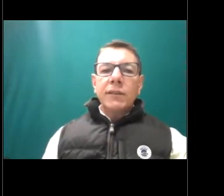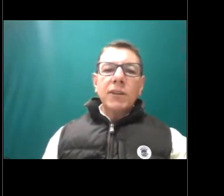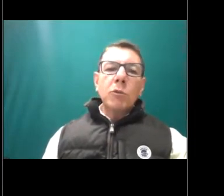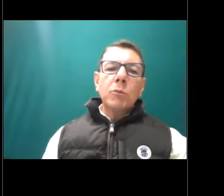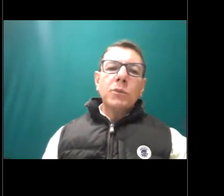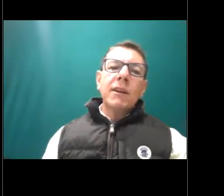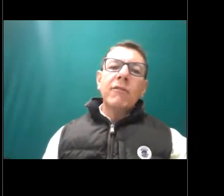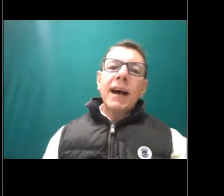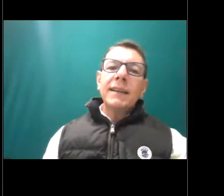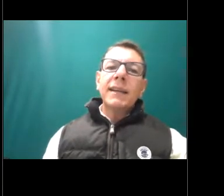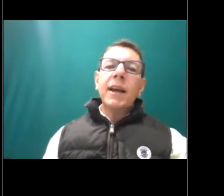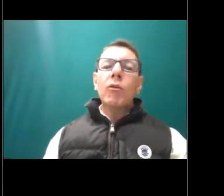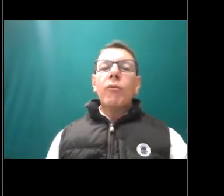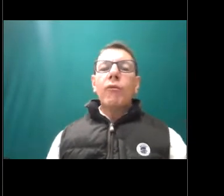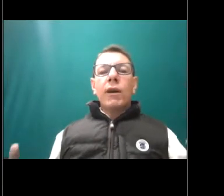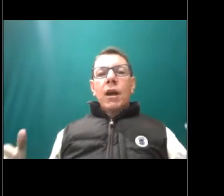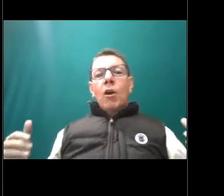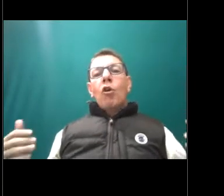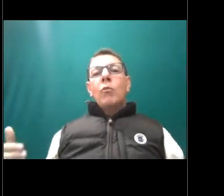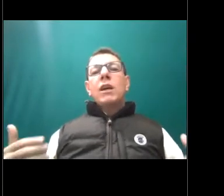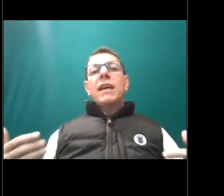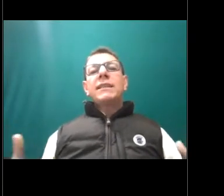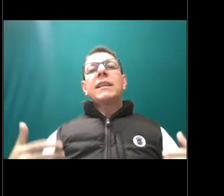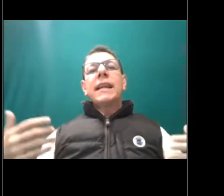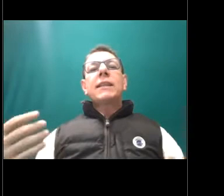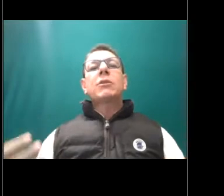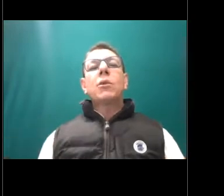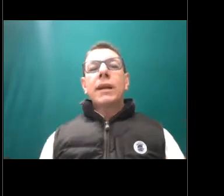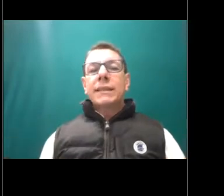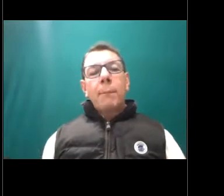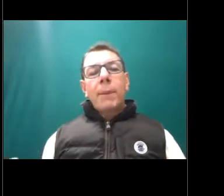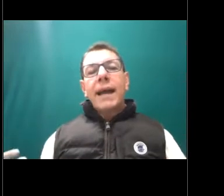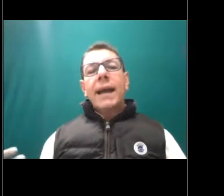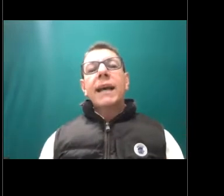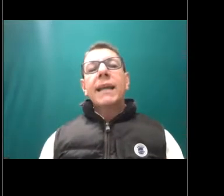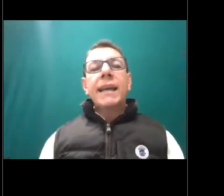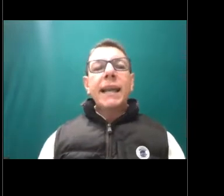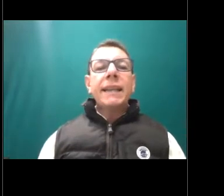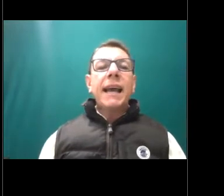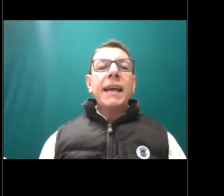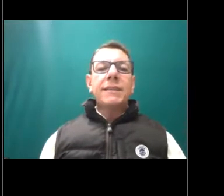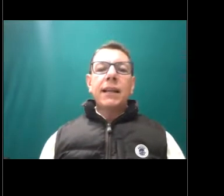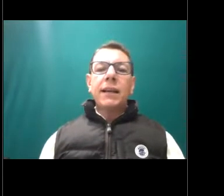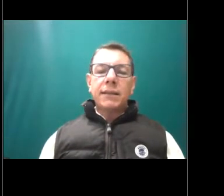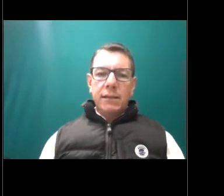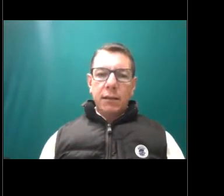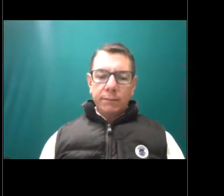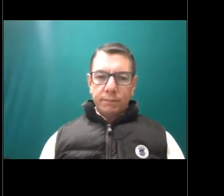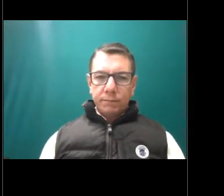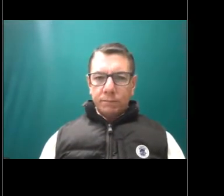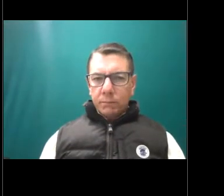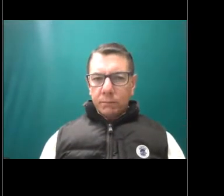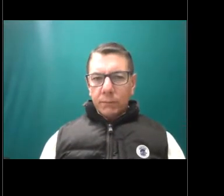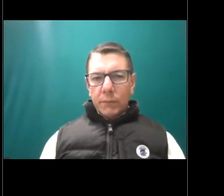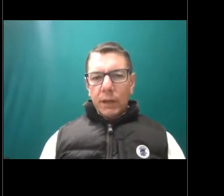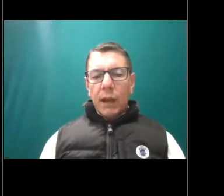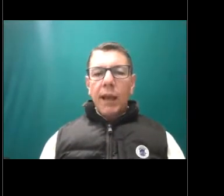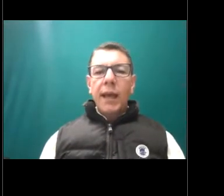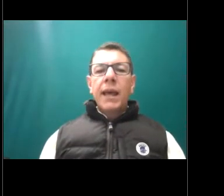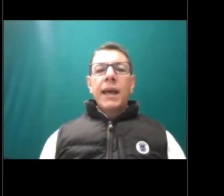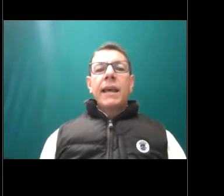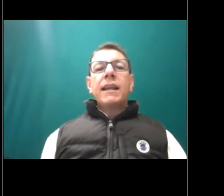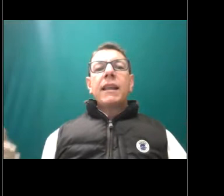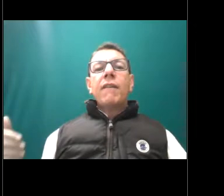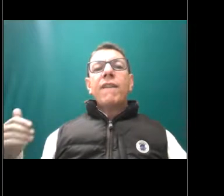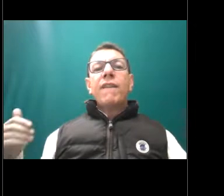eu queria que vocês observassem, né, como que esse trator, essa pá carregadeira, ele está ensilando esse silo.